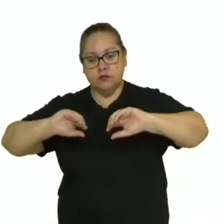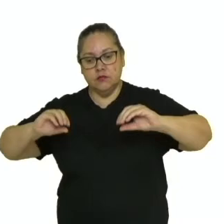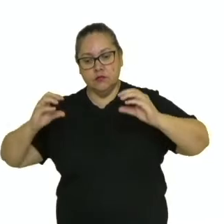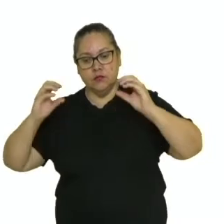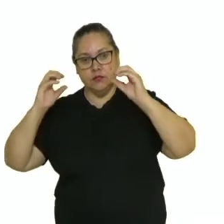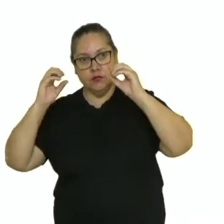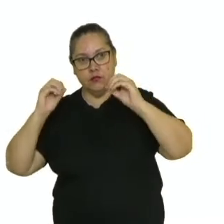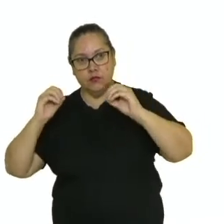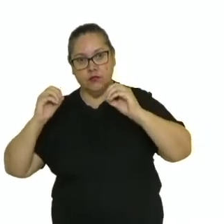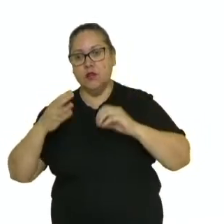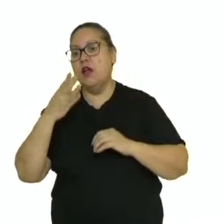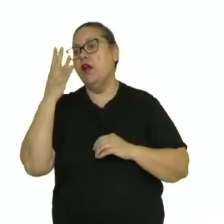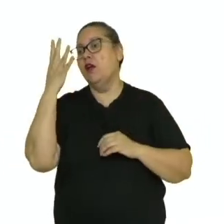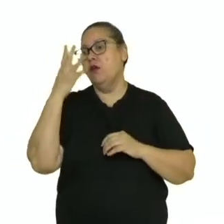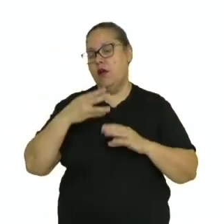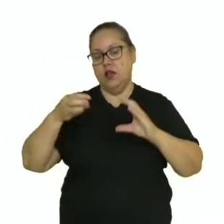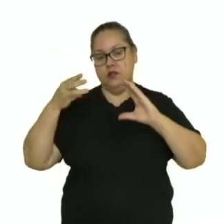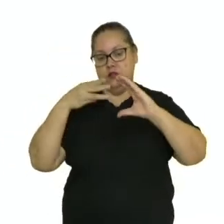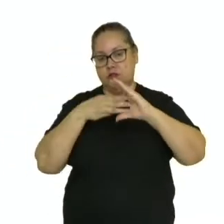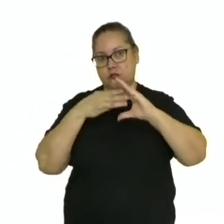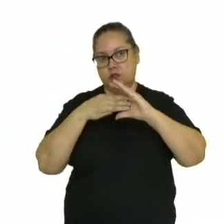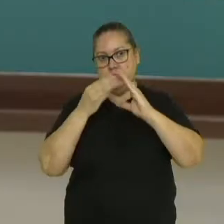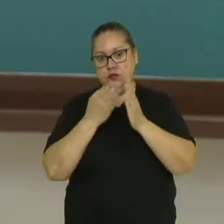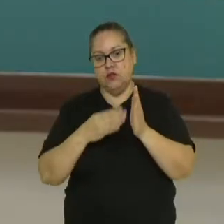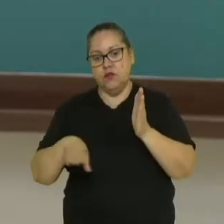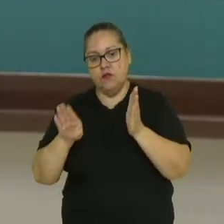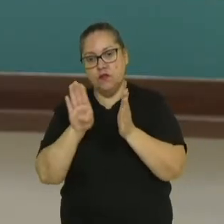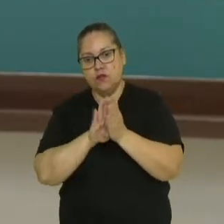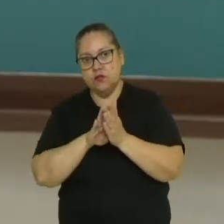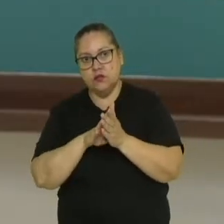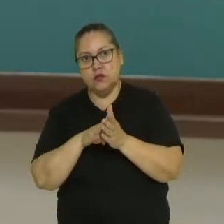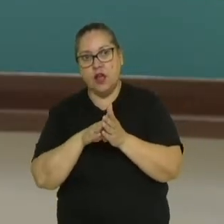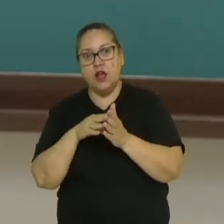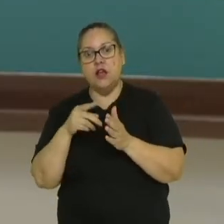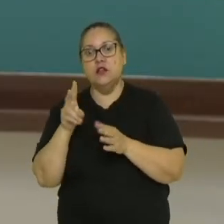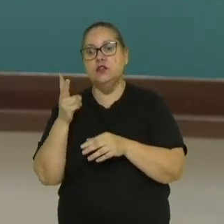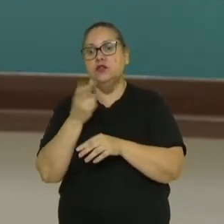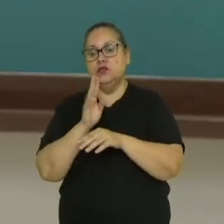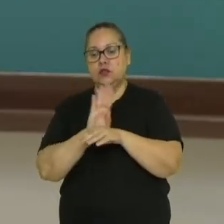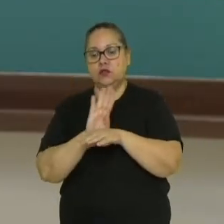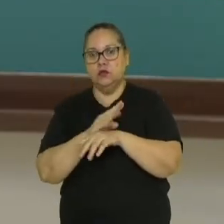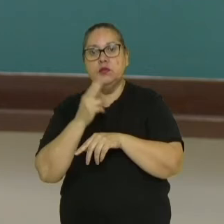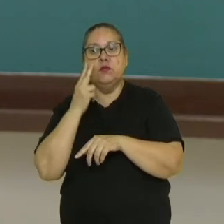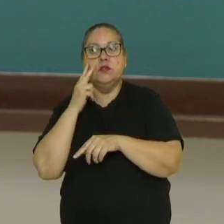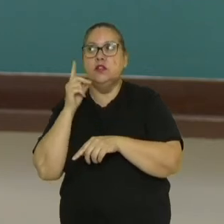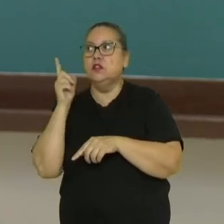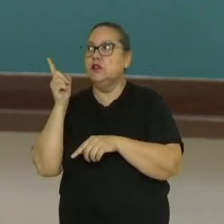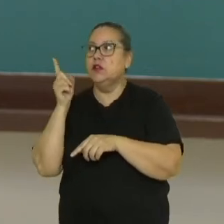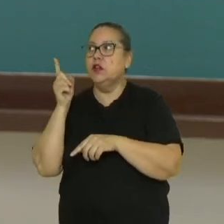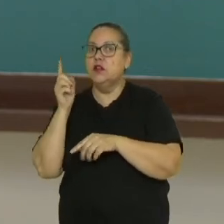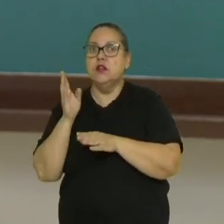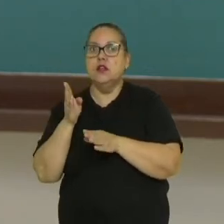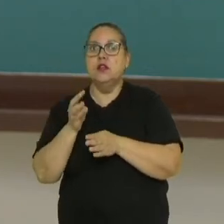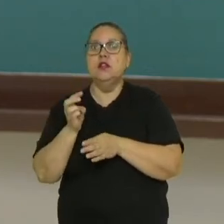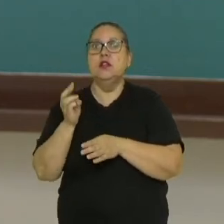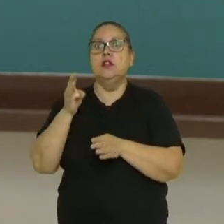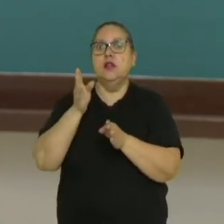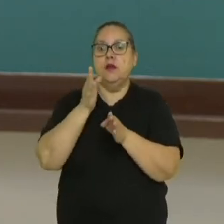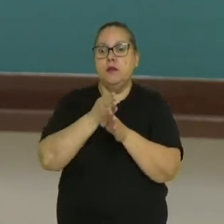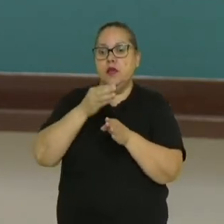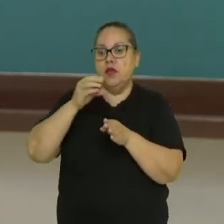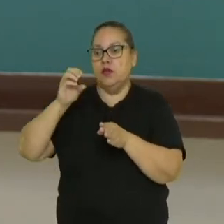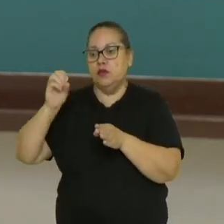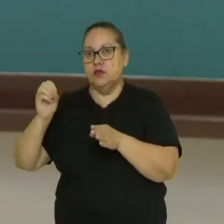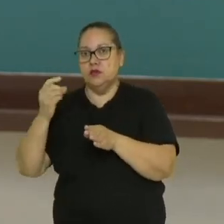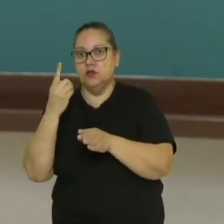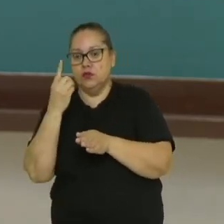originando 4 células. Então eu vou voltar nos 2 vídeos para vocês verem os vídeos da meiose 1 e da meiose